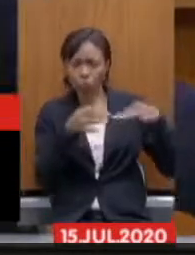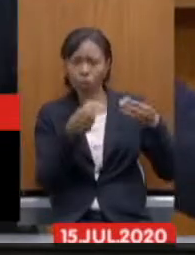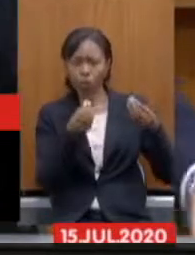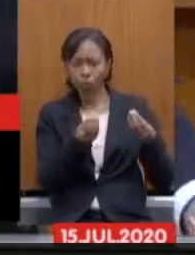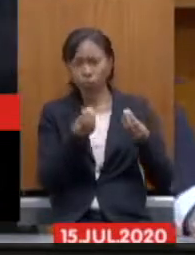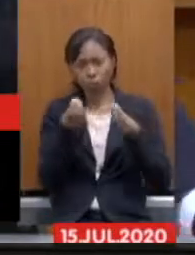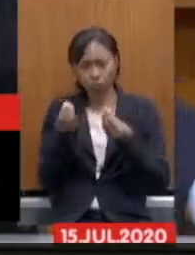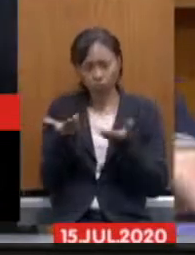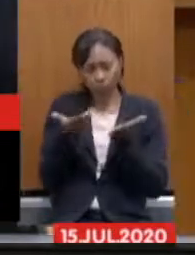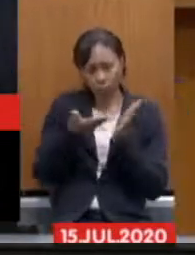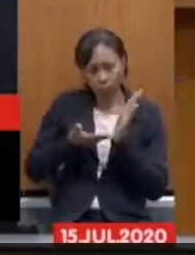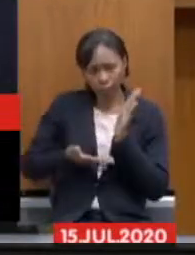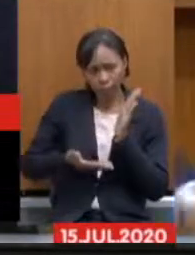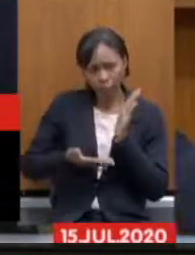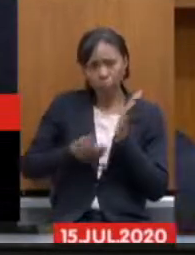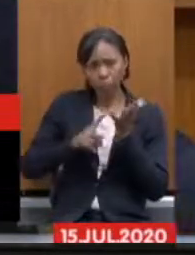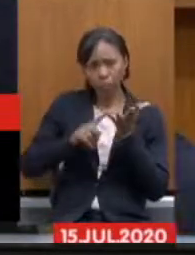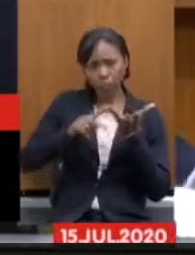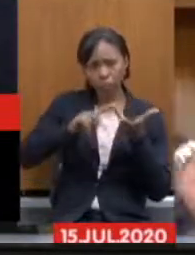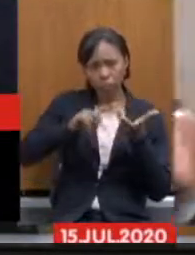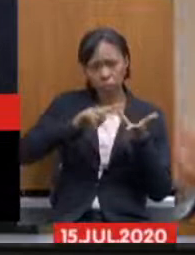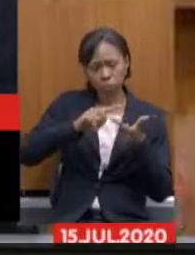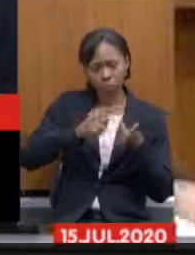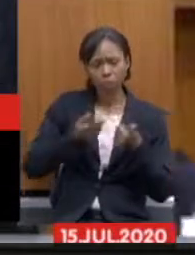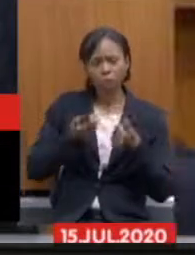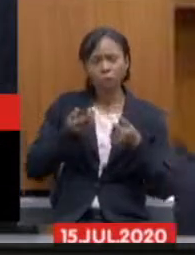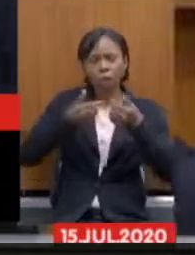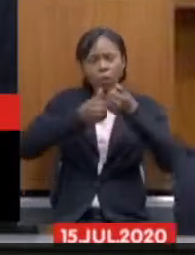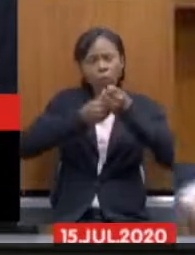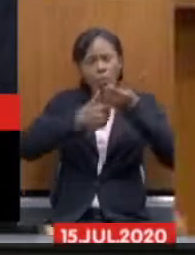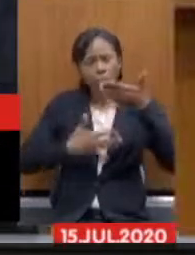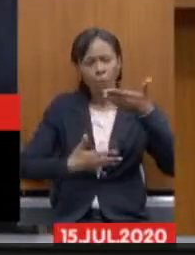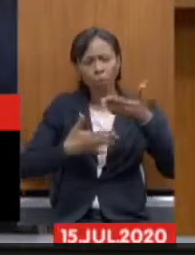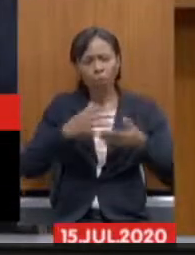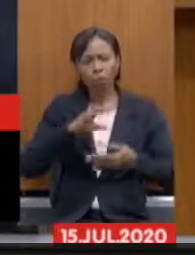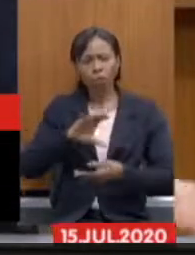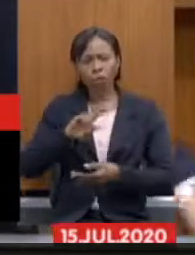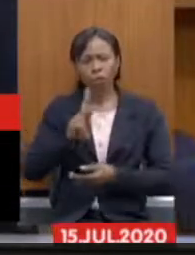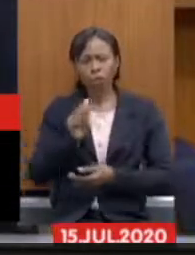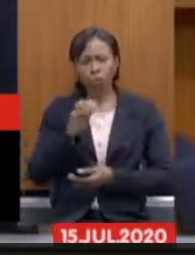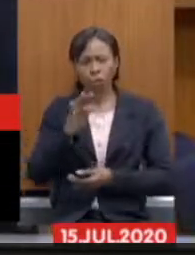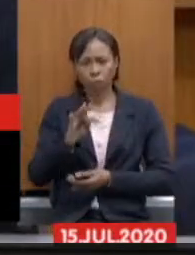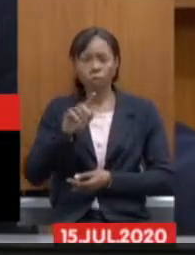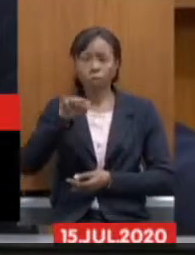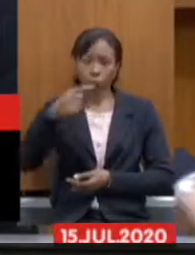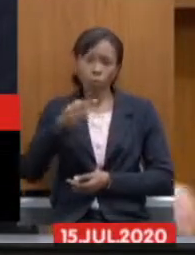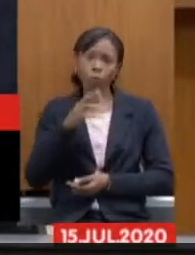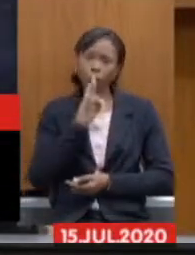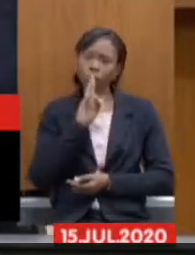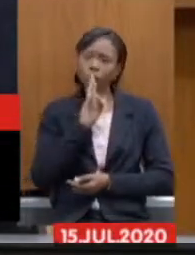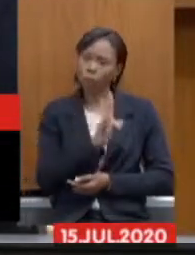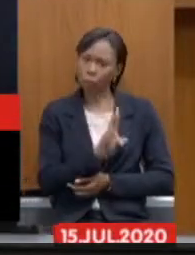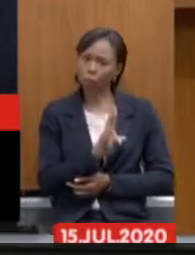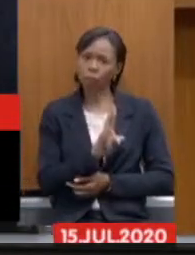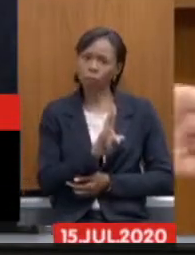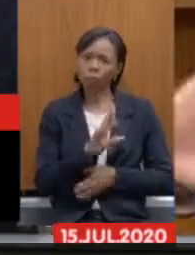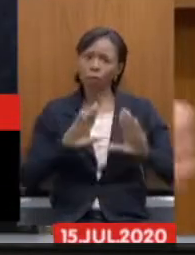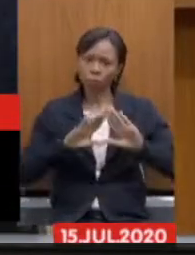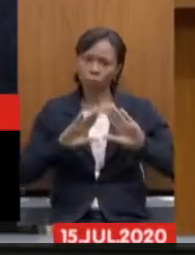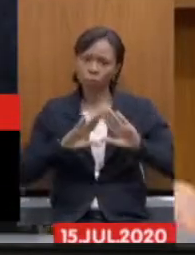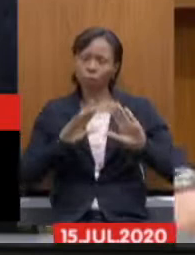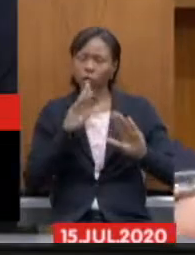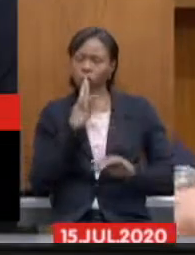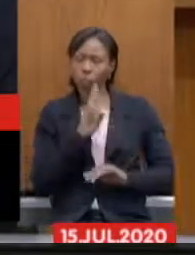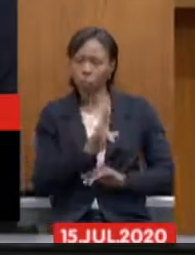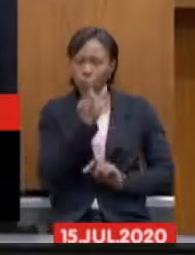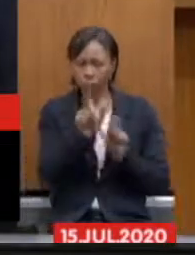aqui de contribuição no chat e que depois a gente pode dar uma resposta como casa legislativa e